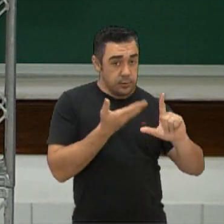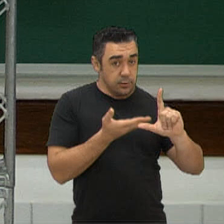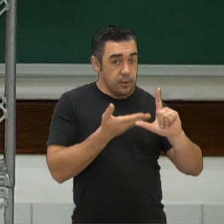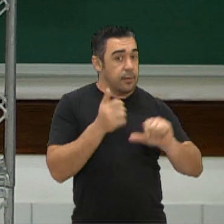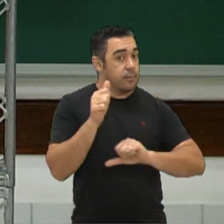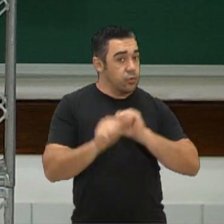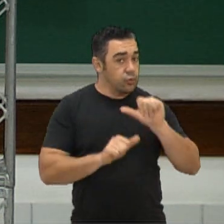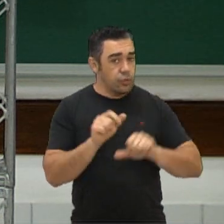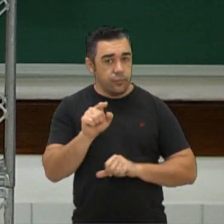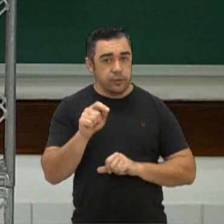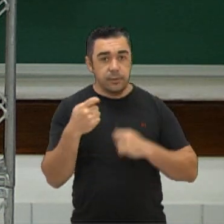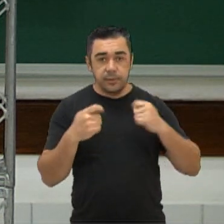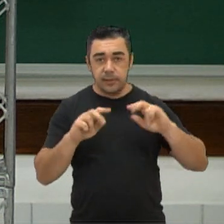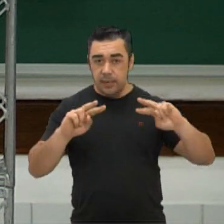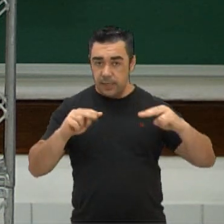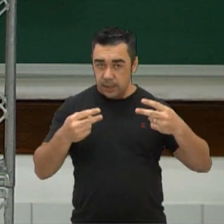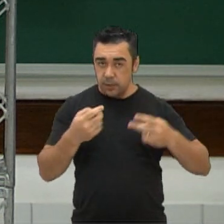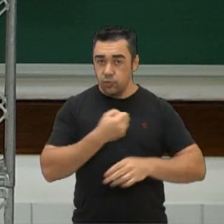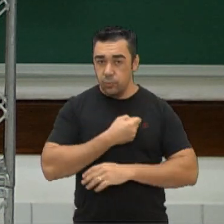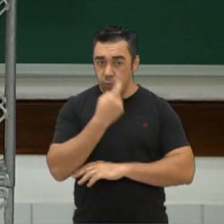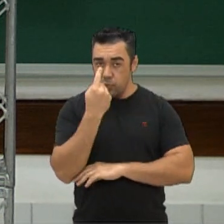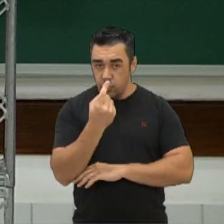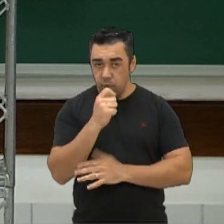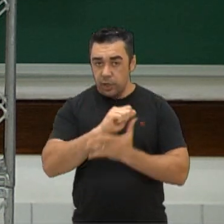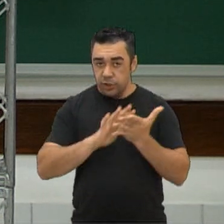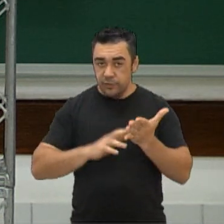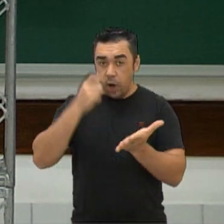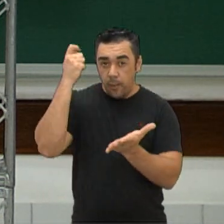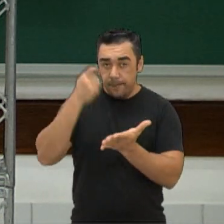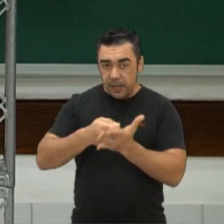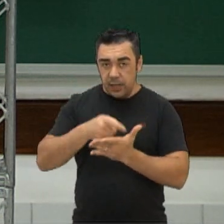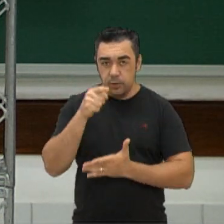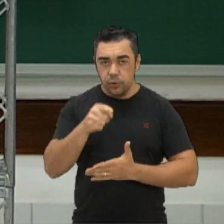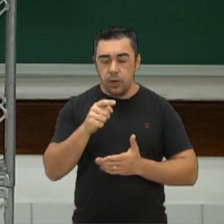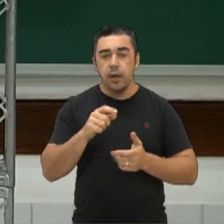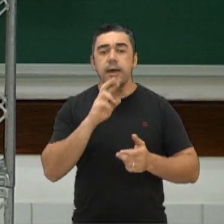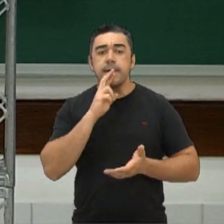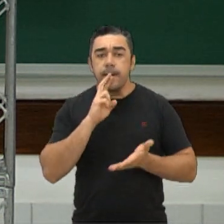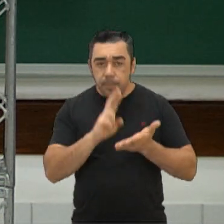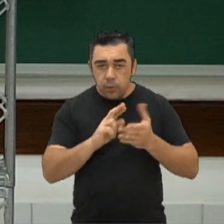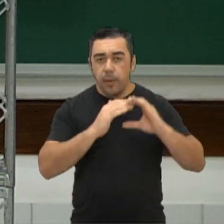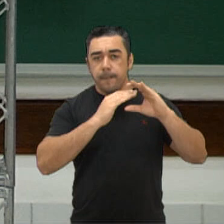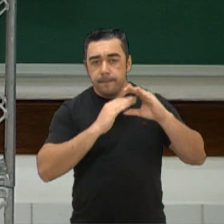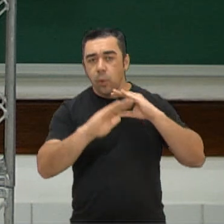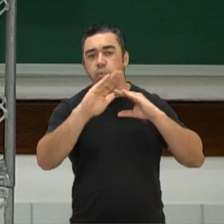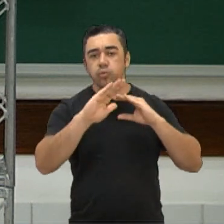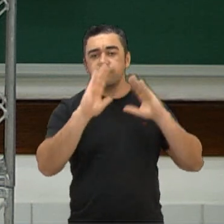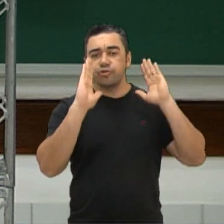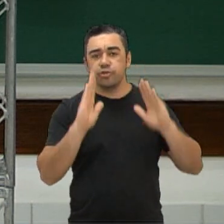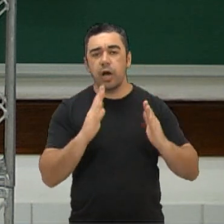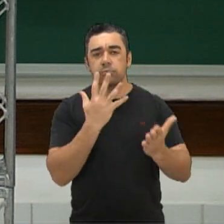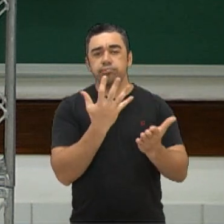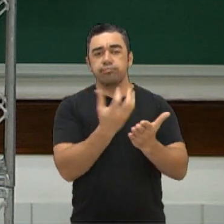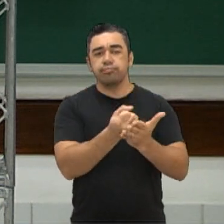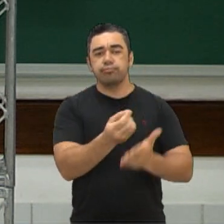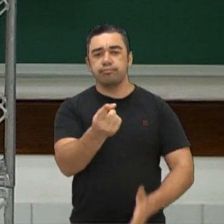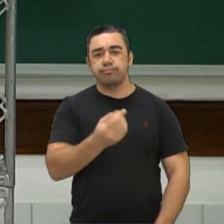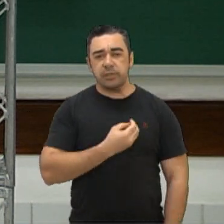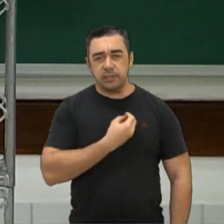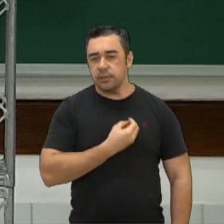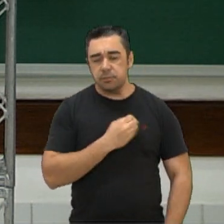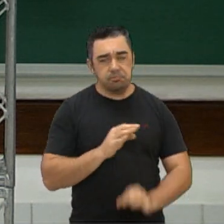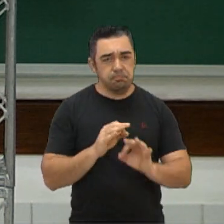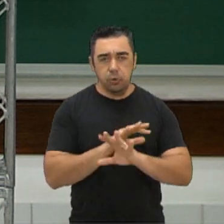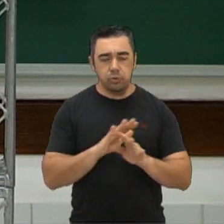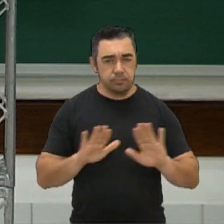mudou. Basta clicar no link número 1, atividade obrigatória, realizar a atividade e enviar. Pronto, a sua presença ela já